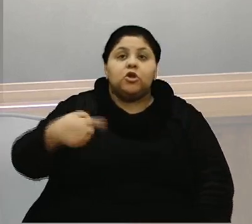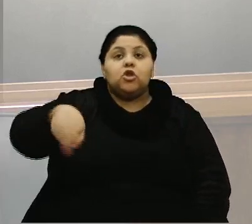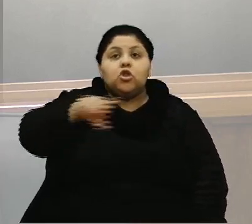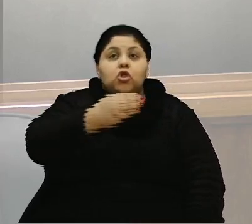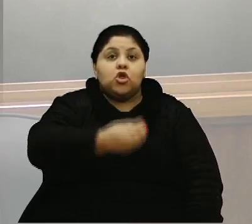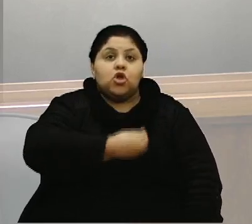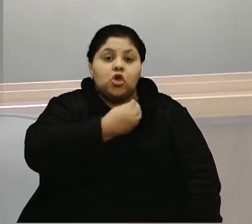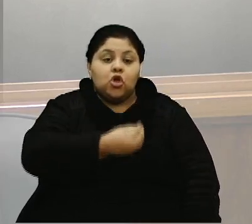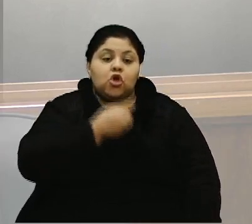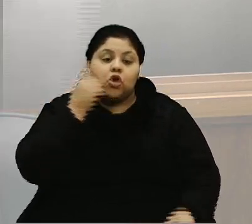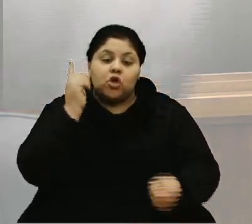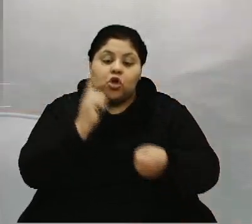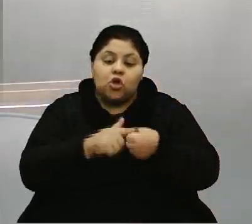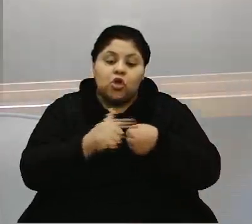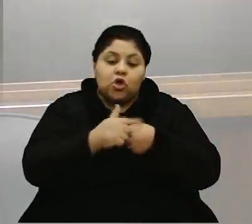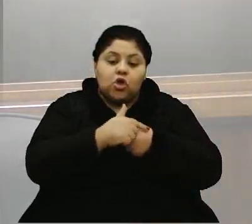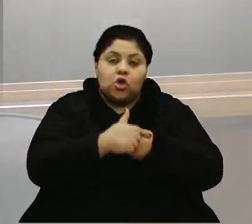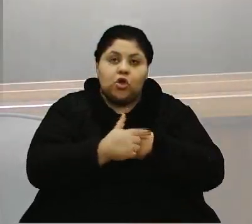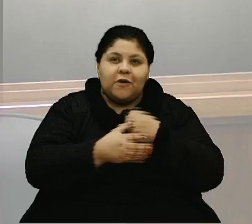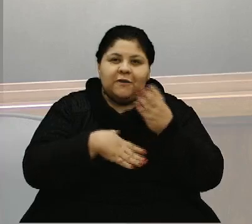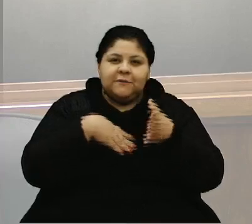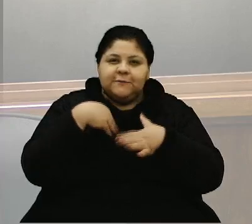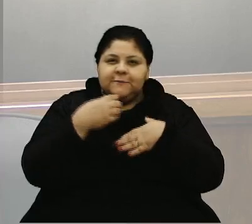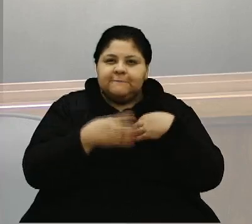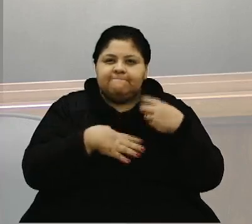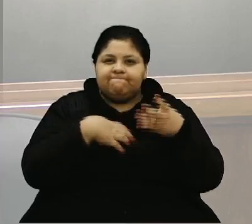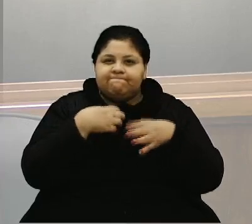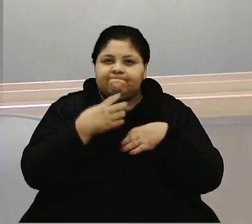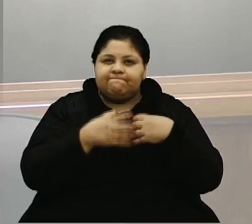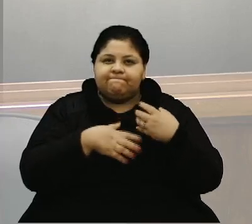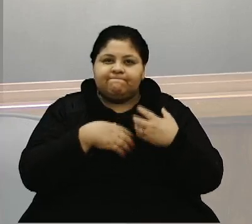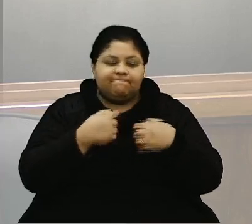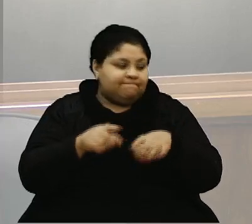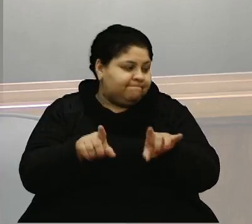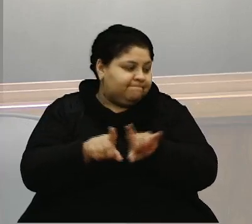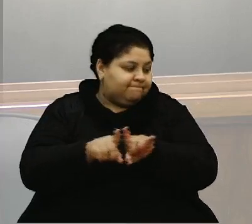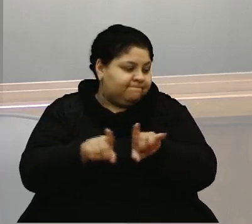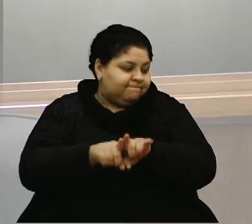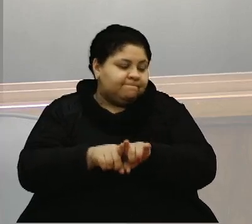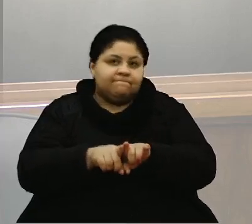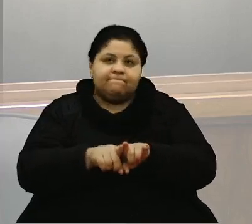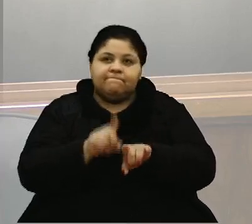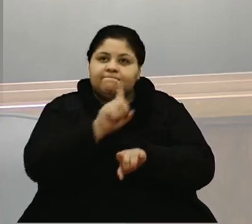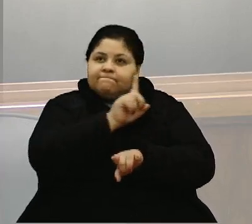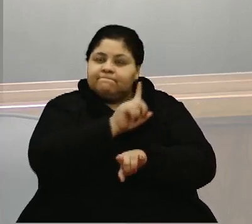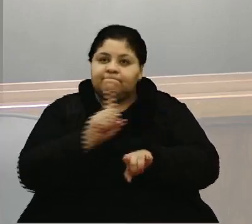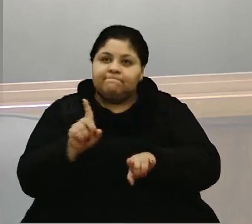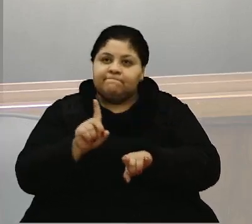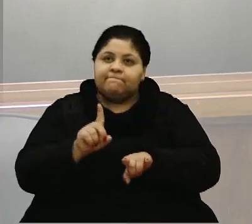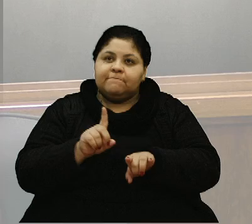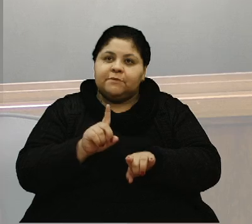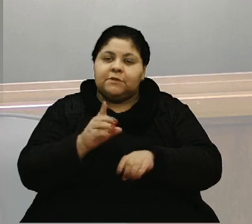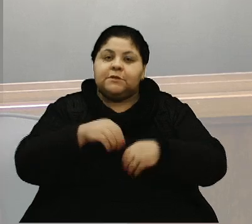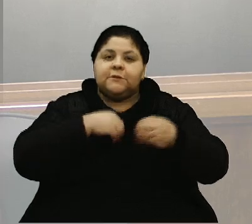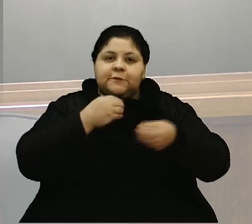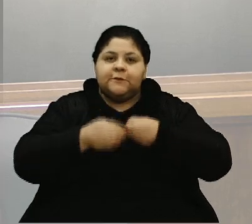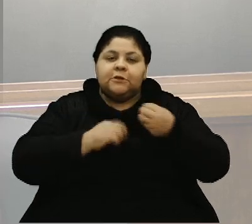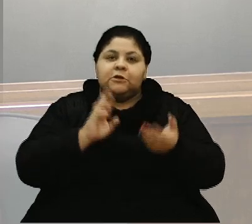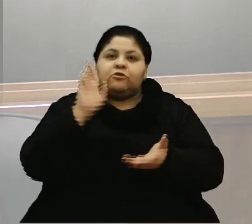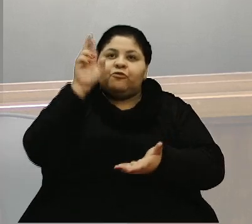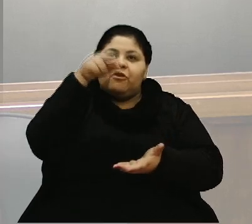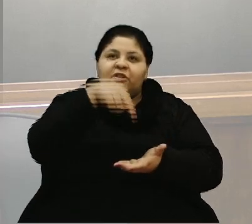vivemos numa cidade em que a sensação de insegurança, que não é só a sensação, a